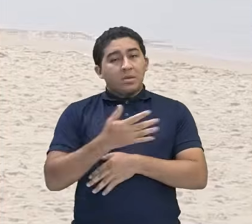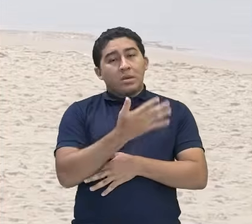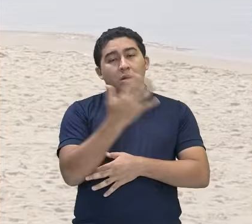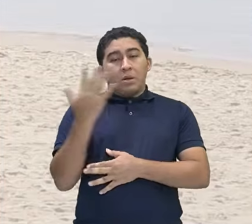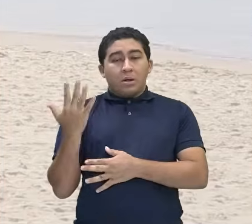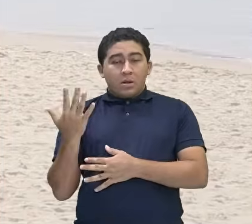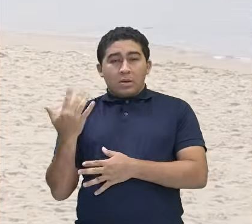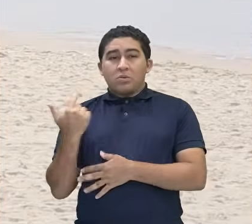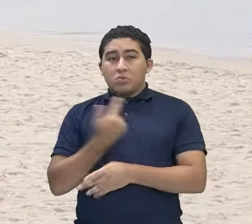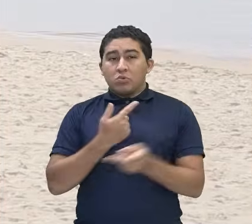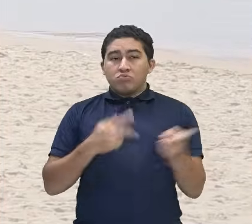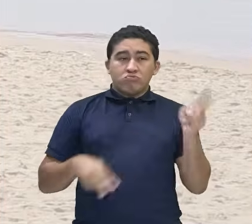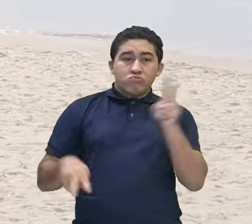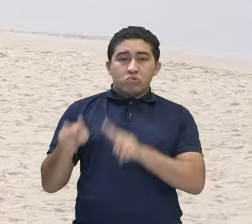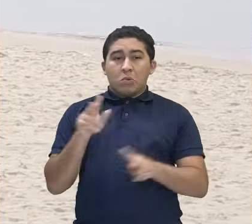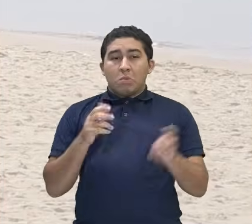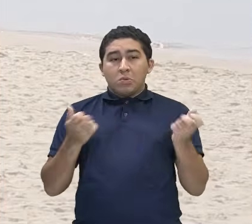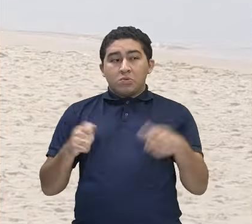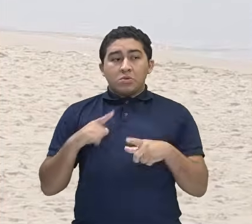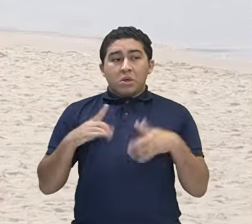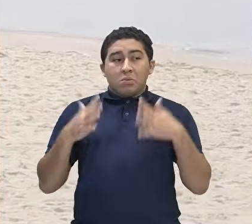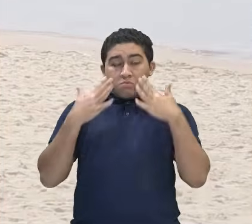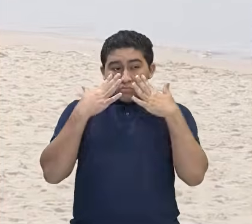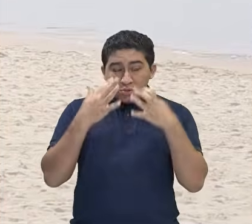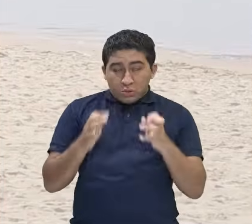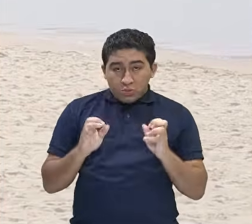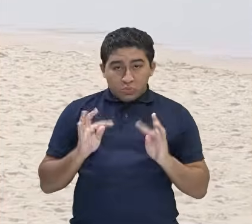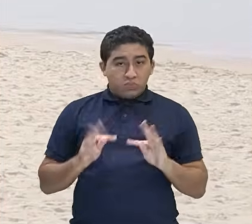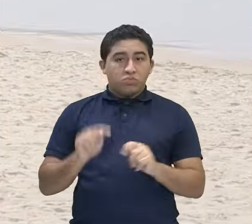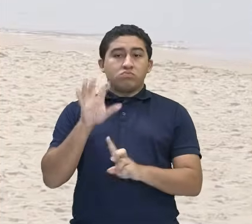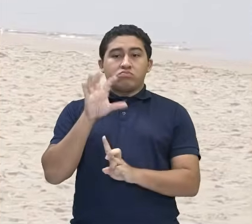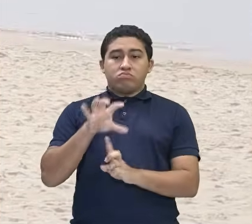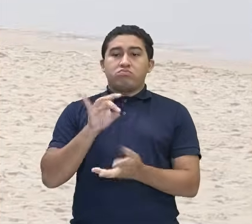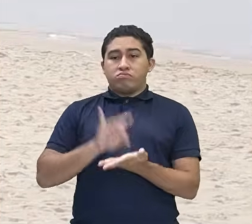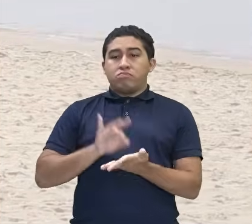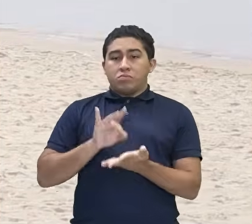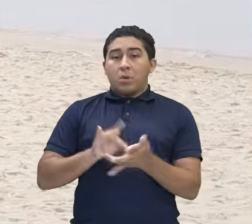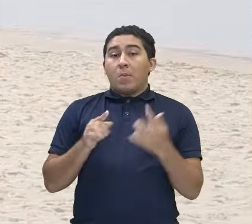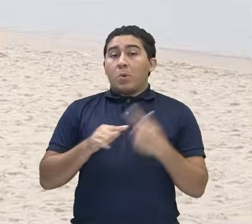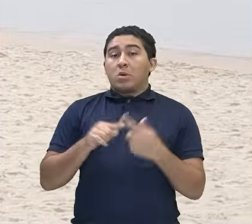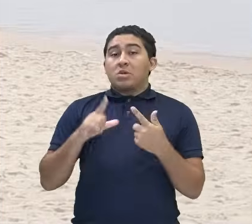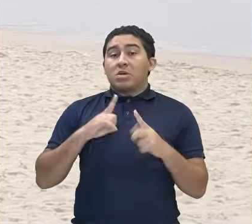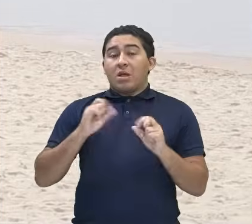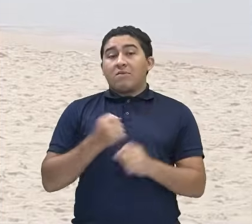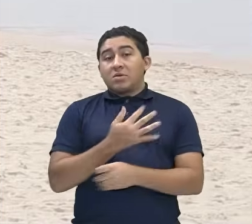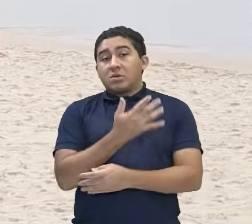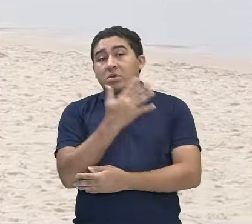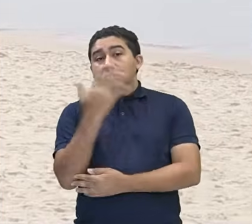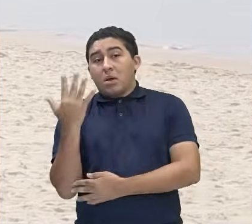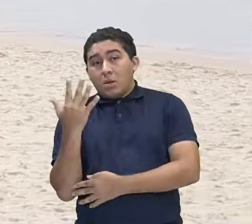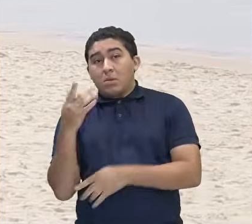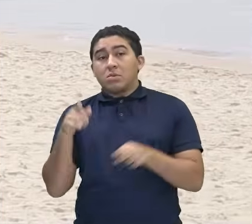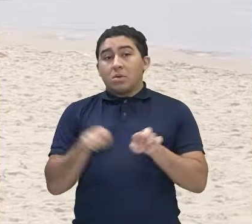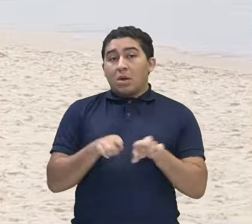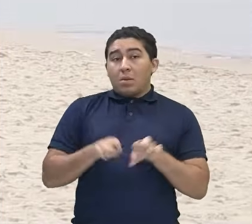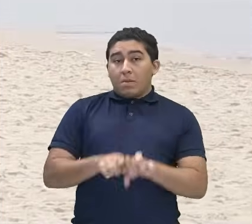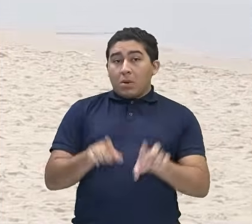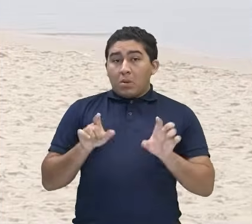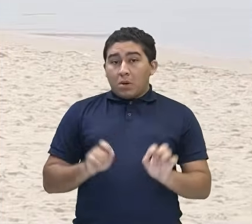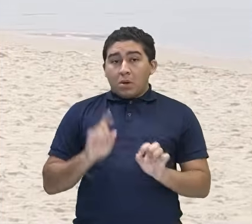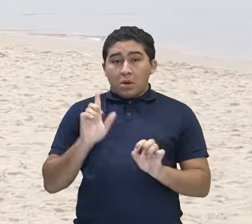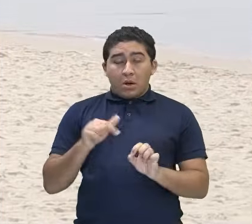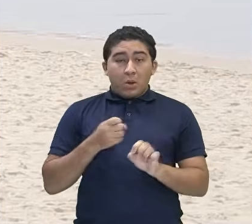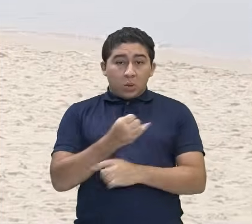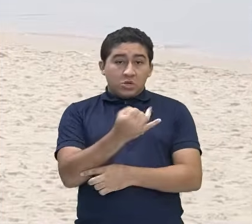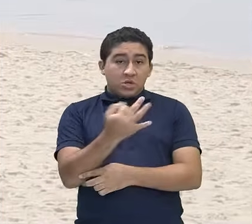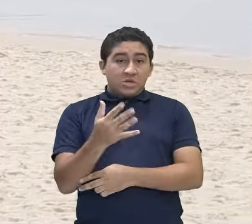pode estar, né, isso tudo acaba influenciando por conta da vegetação, por conta da